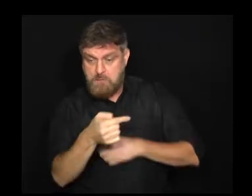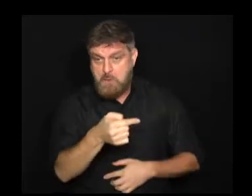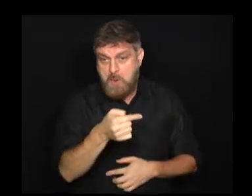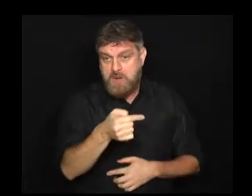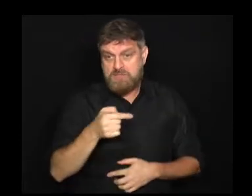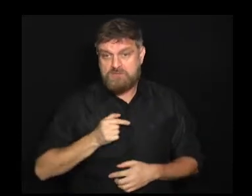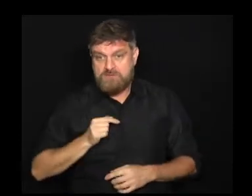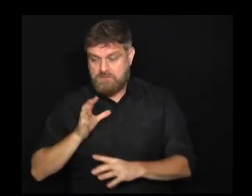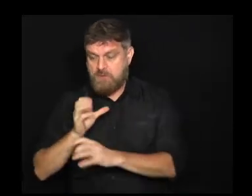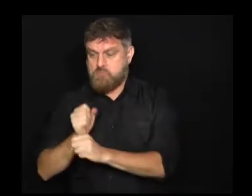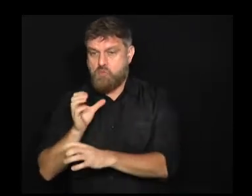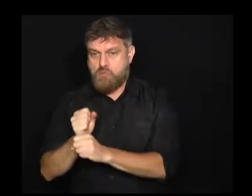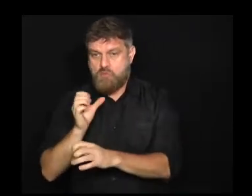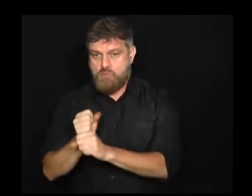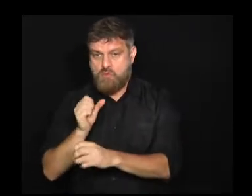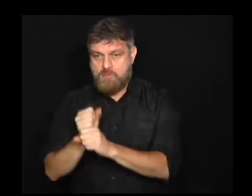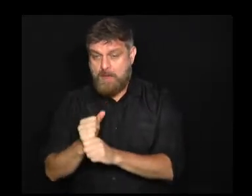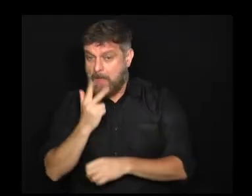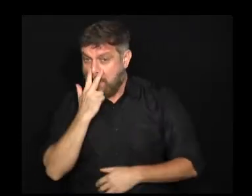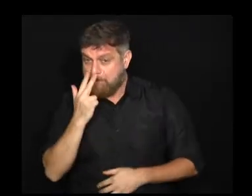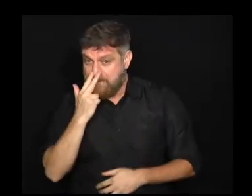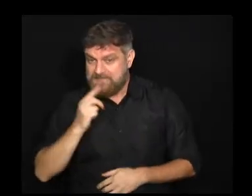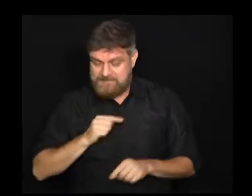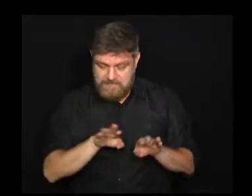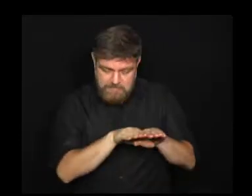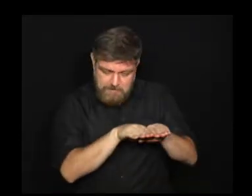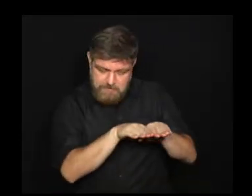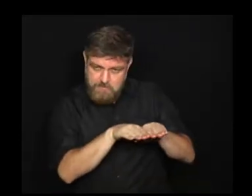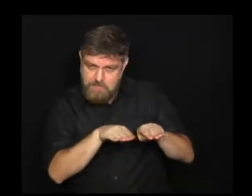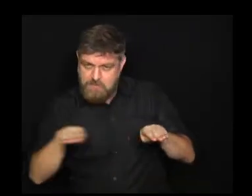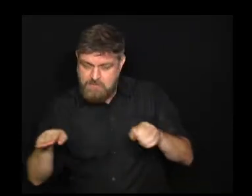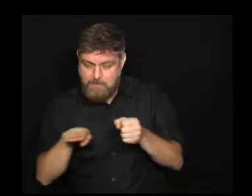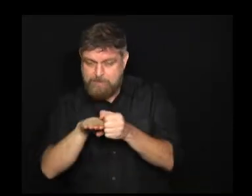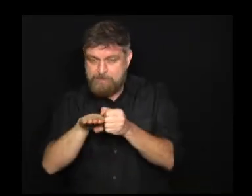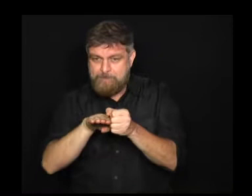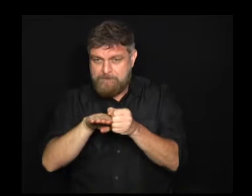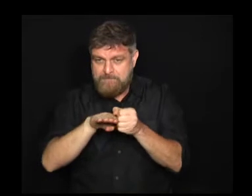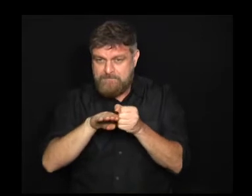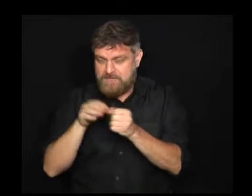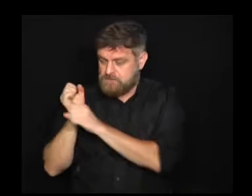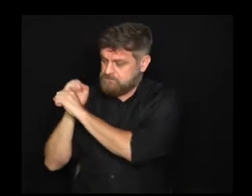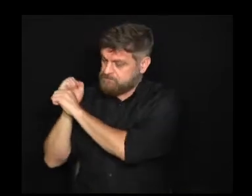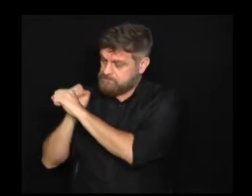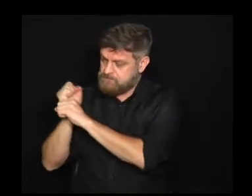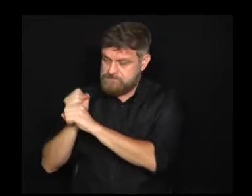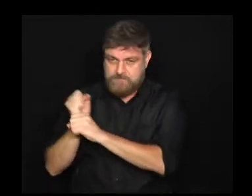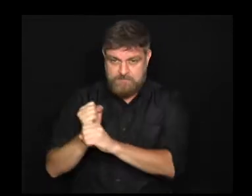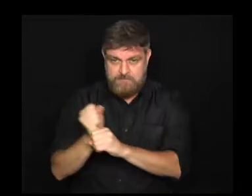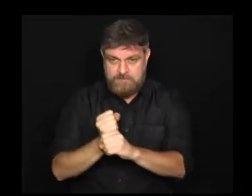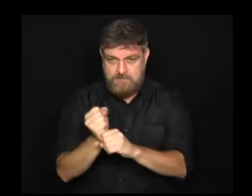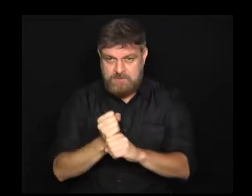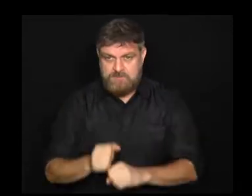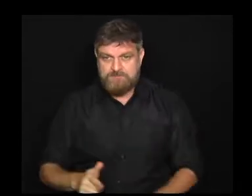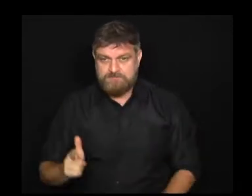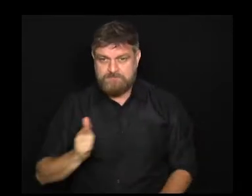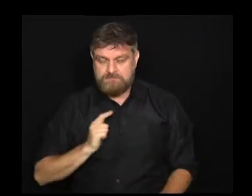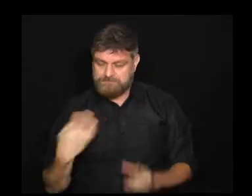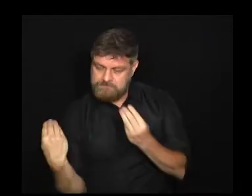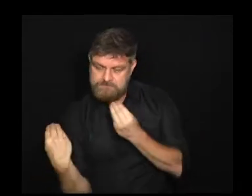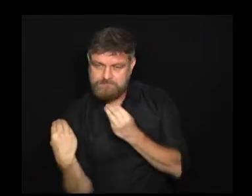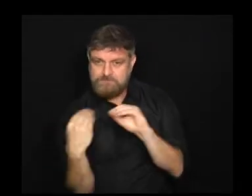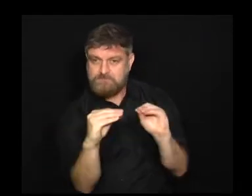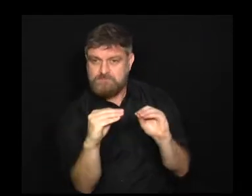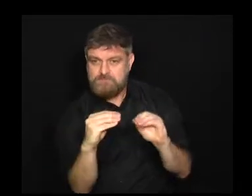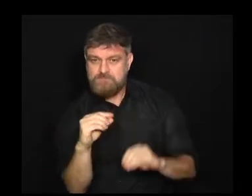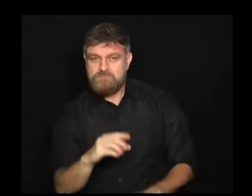estão sendo contabilizados. Então a gente faz uma média de outros anos para cada semana e coloca